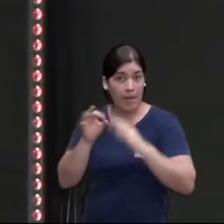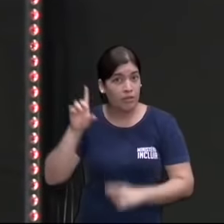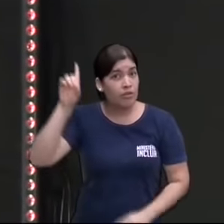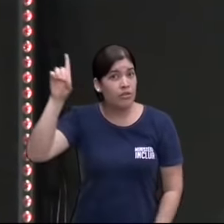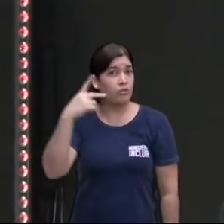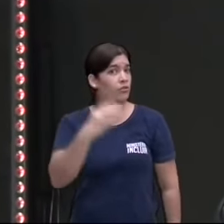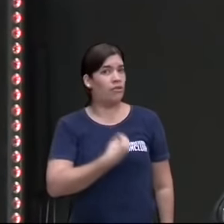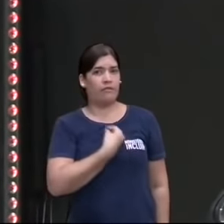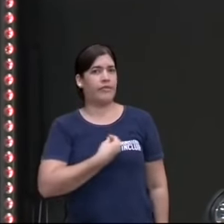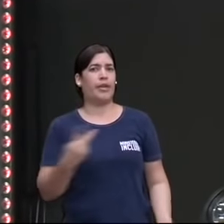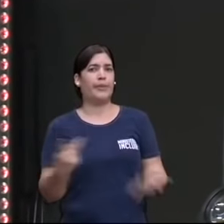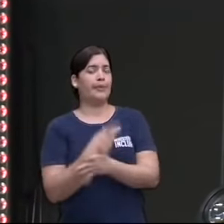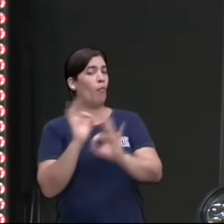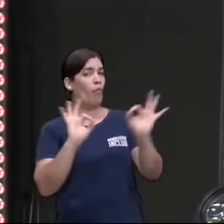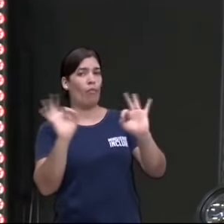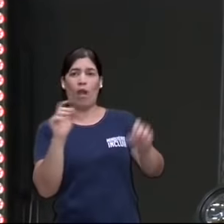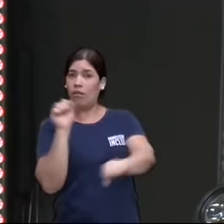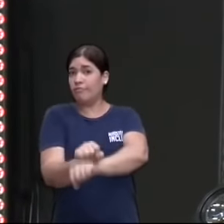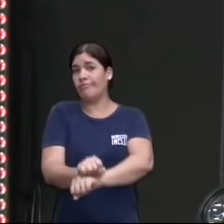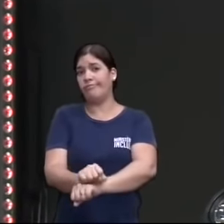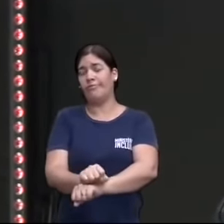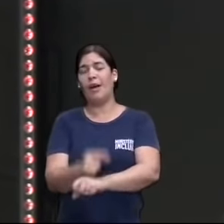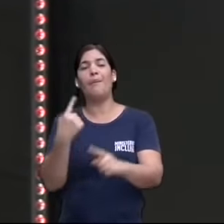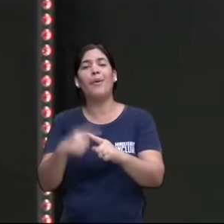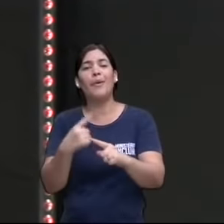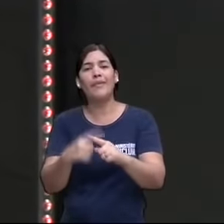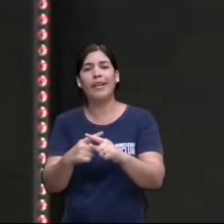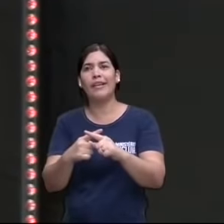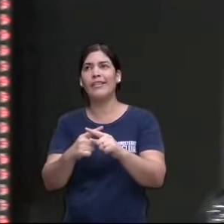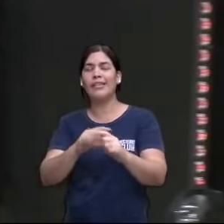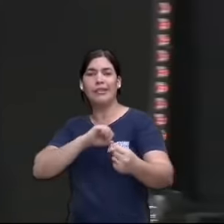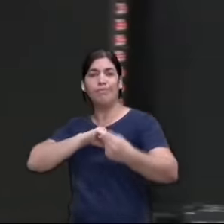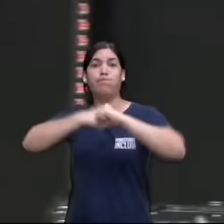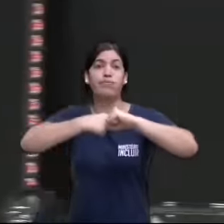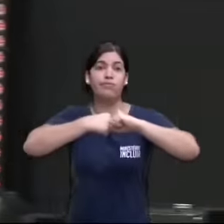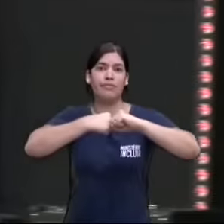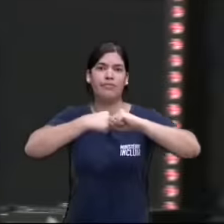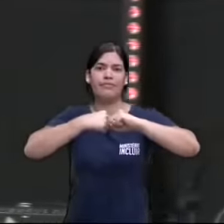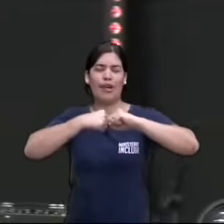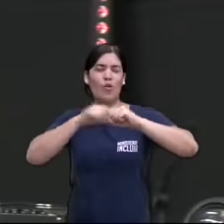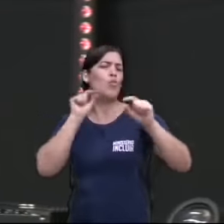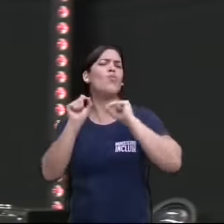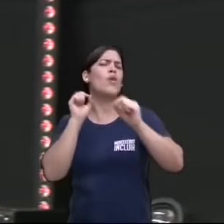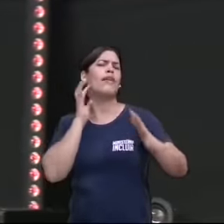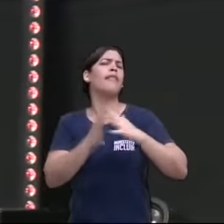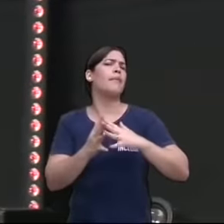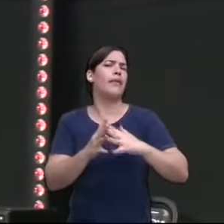se instala. Por quê? Porque tem um bug no sistema. E o bug é o pecado.